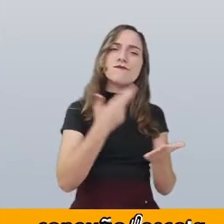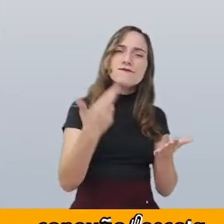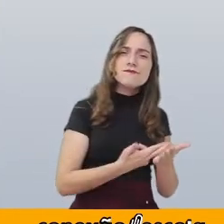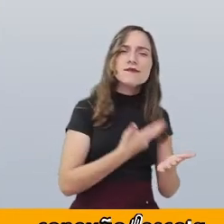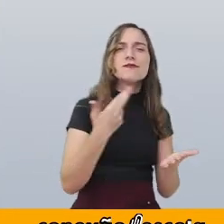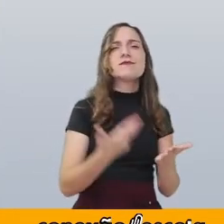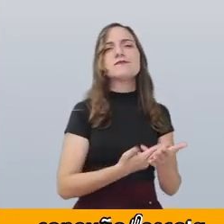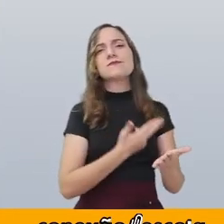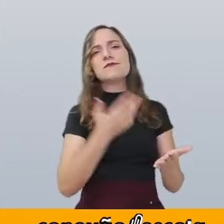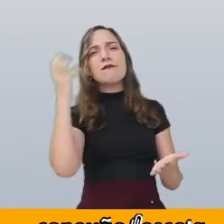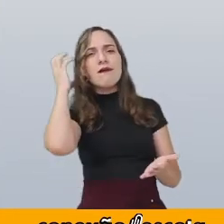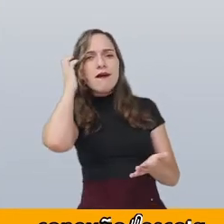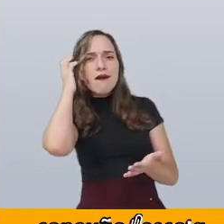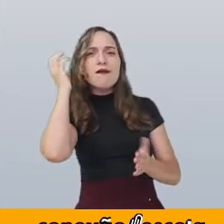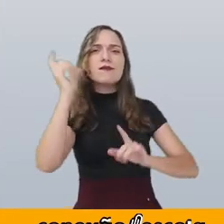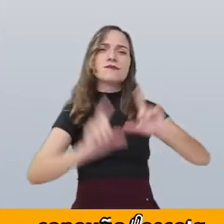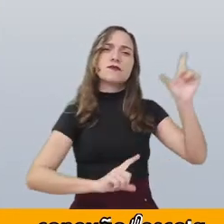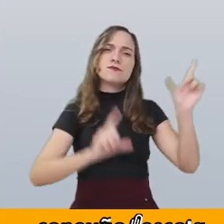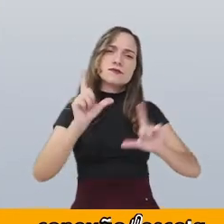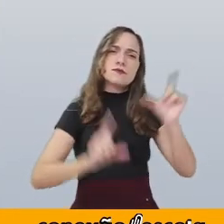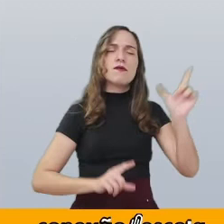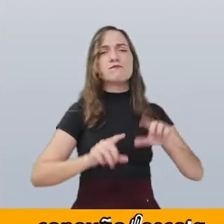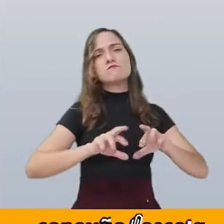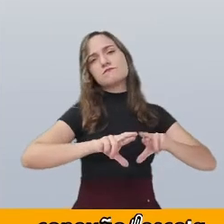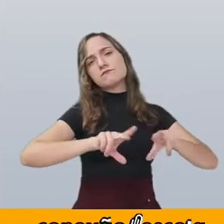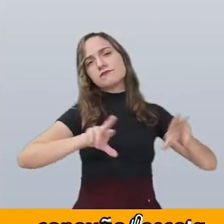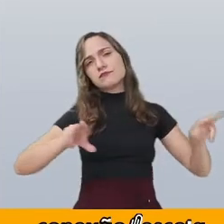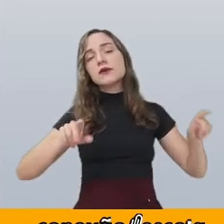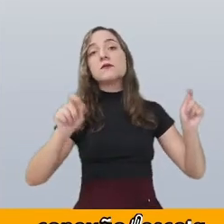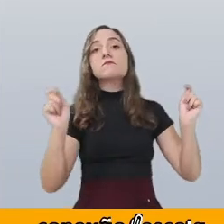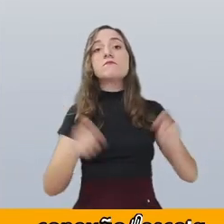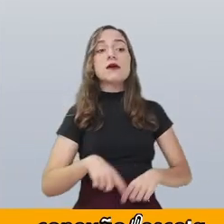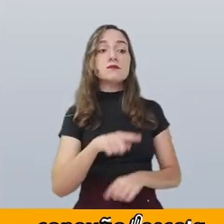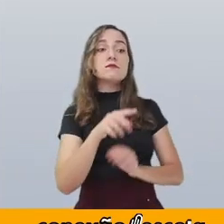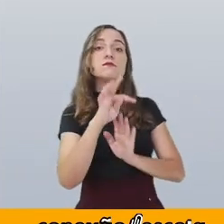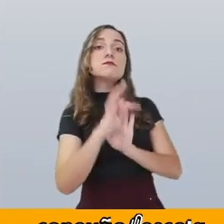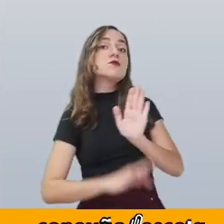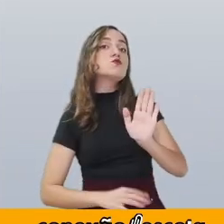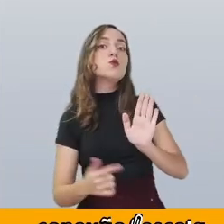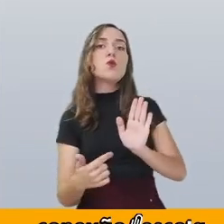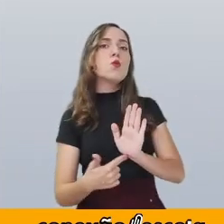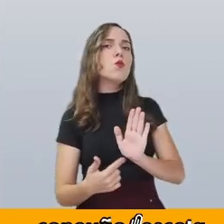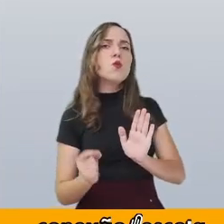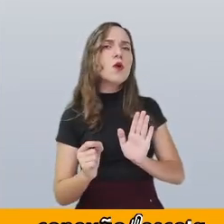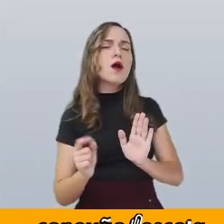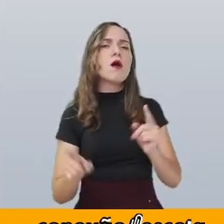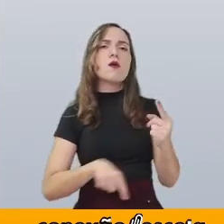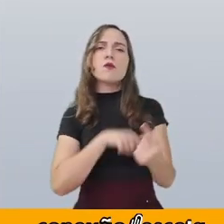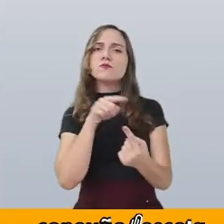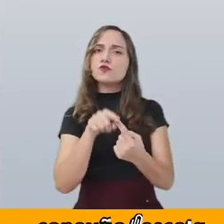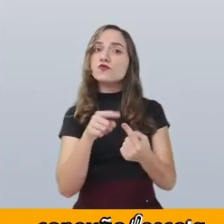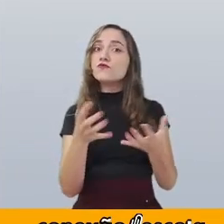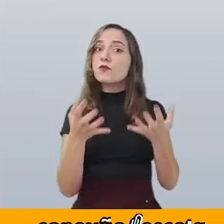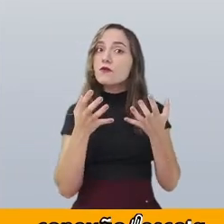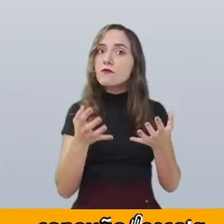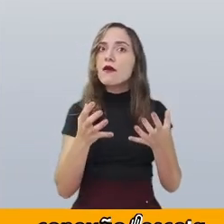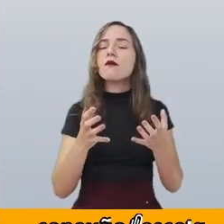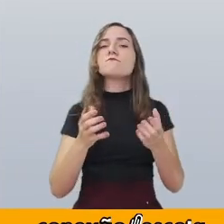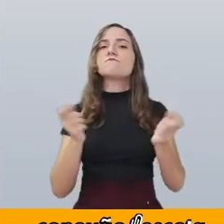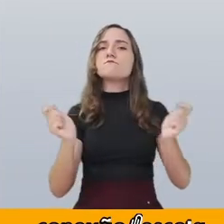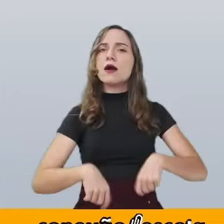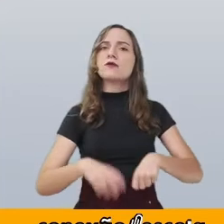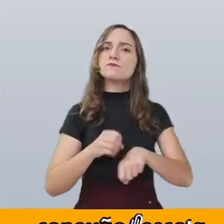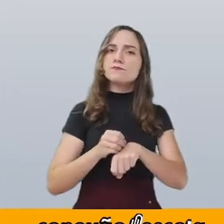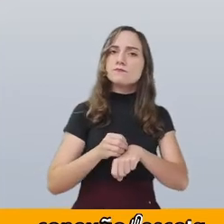revistas, rádio e televisão, os quais possuem o intuito de